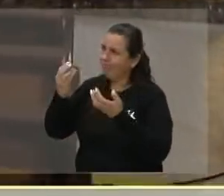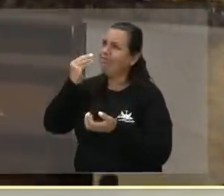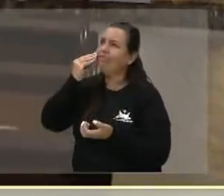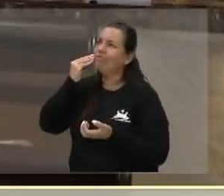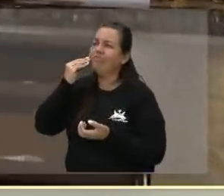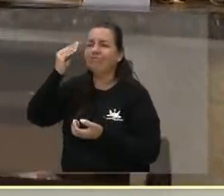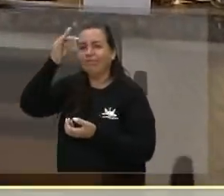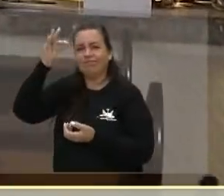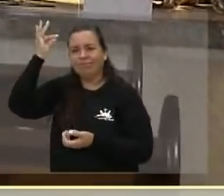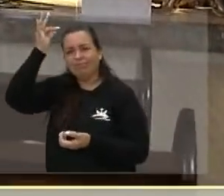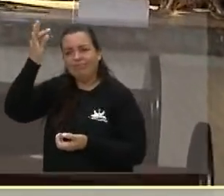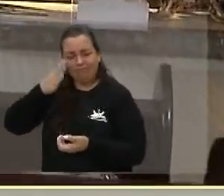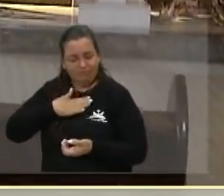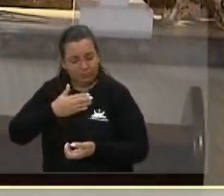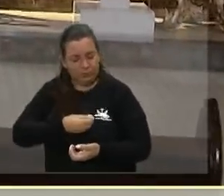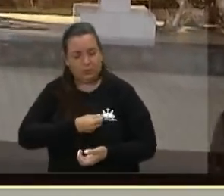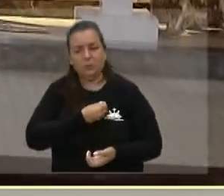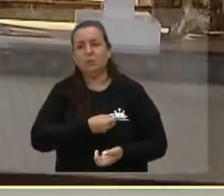o